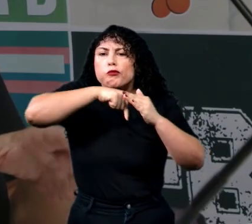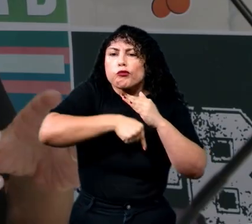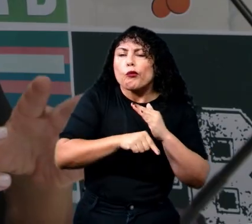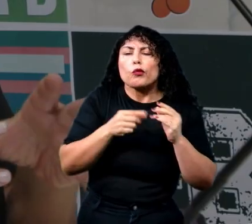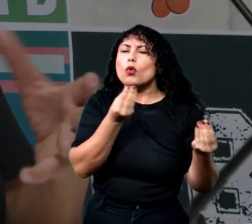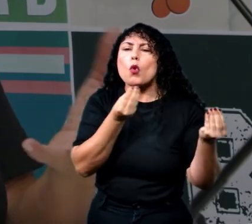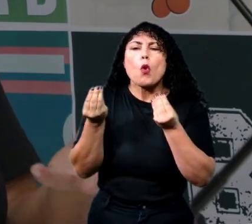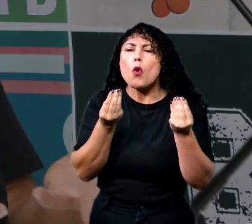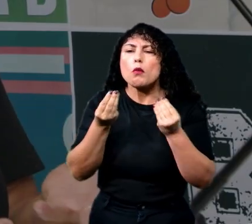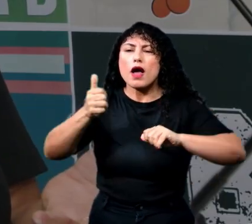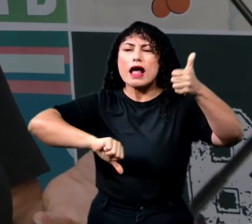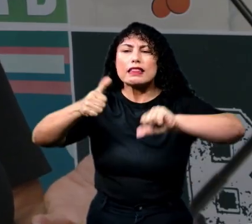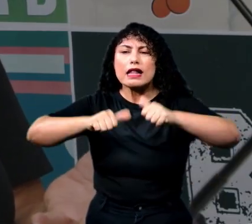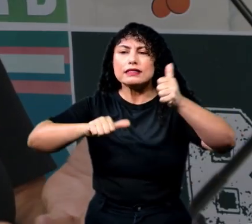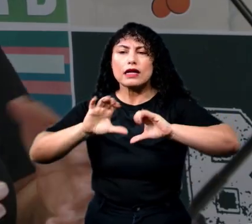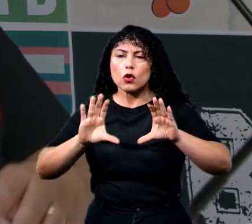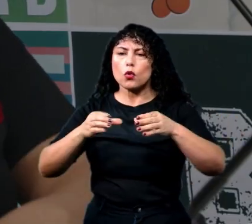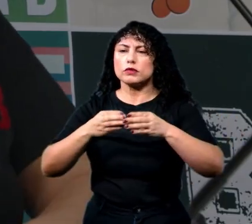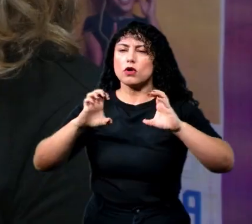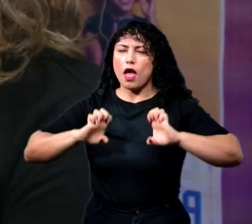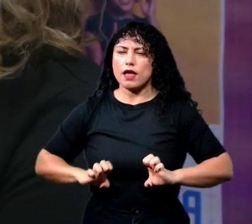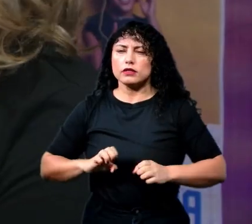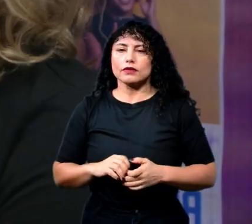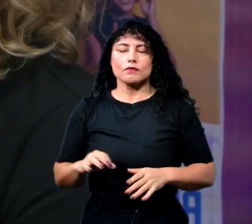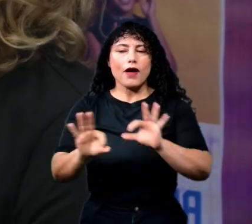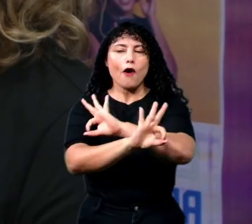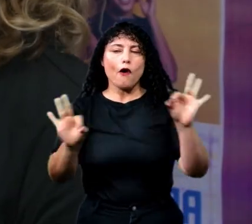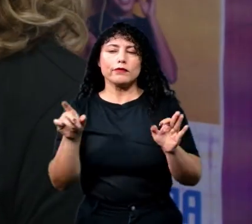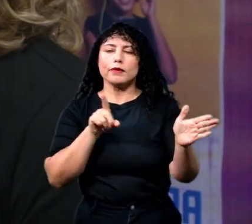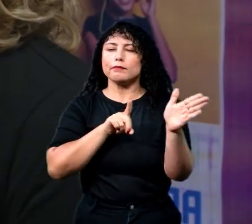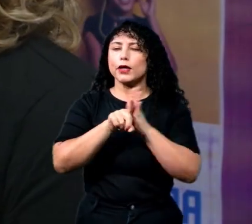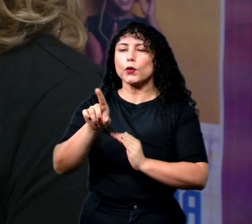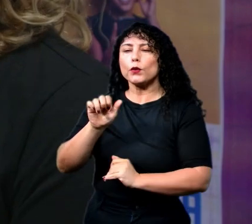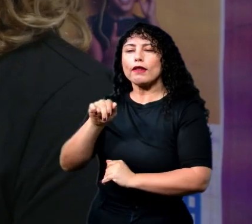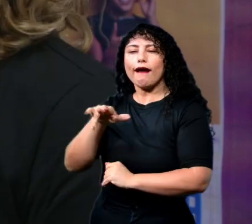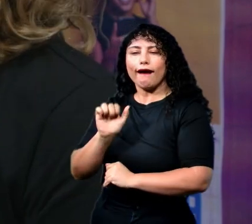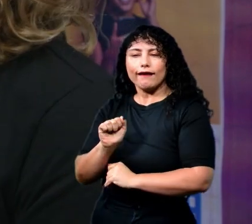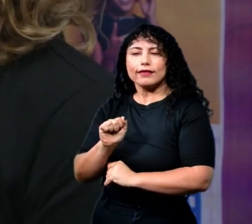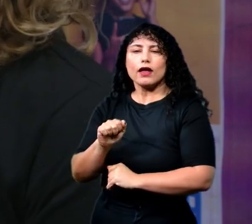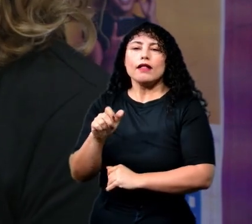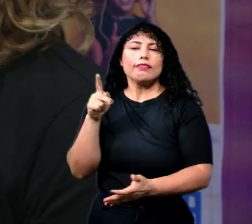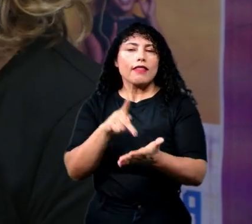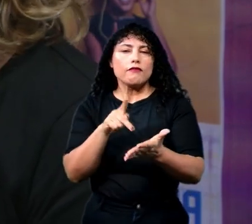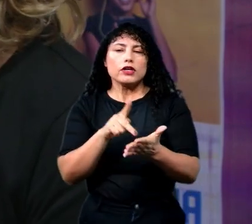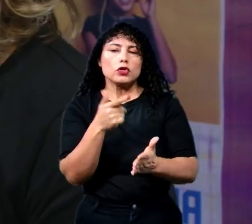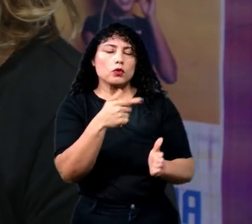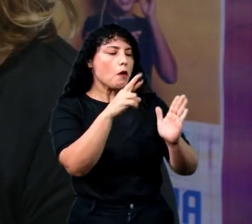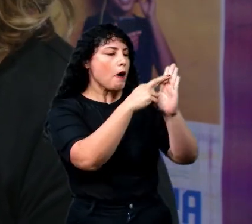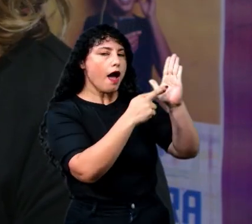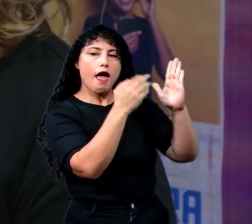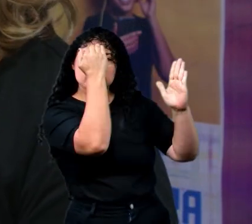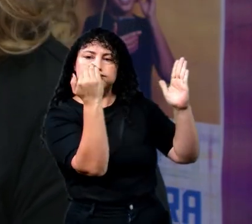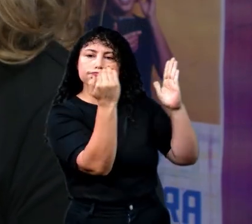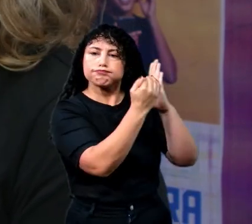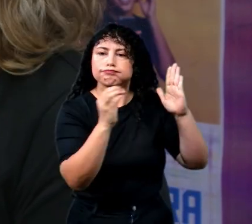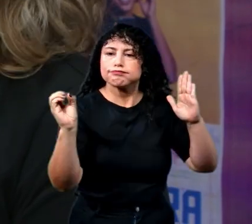é que isso é analisado pela comissão? Ótima pergunta, Ana. Na verdade, assim, não existe uma regra